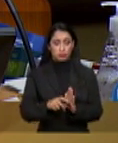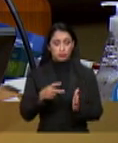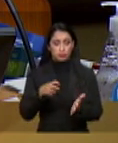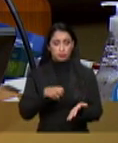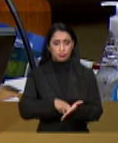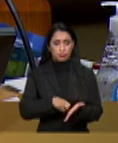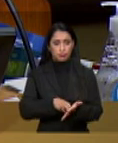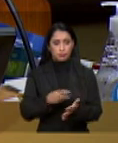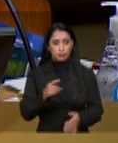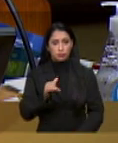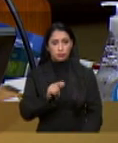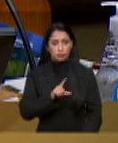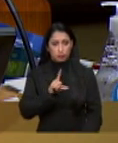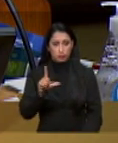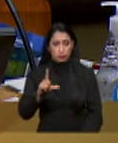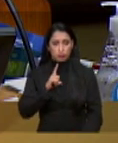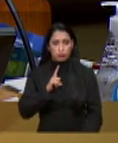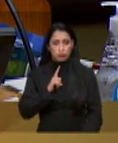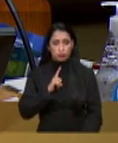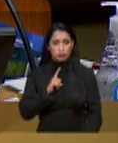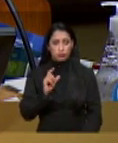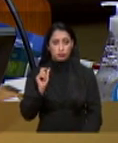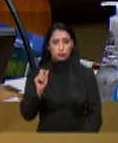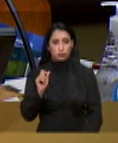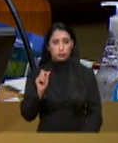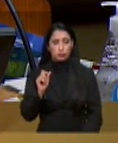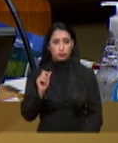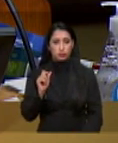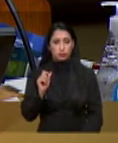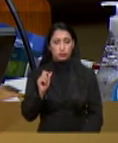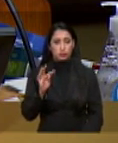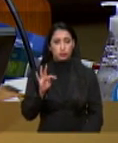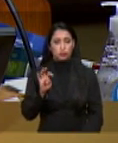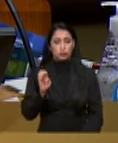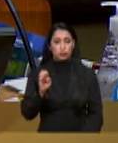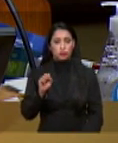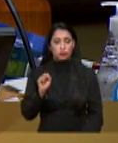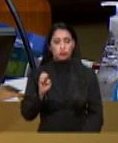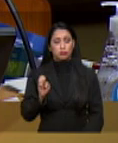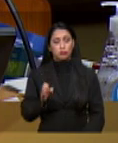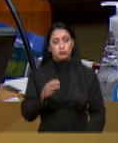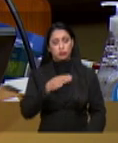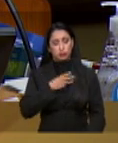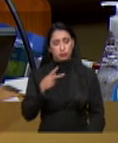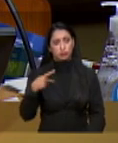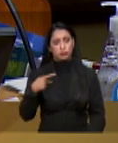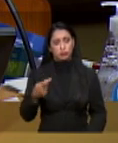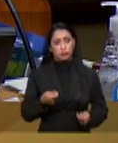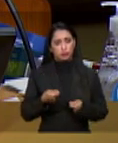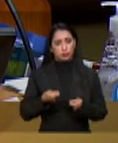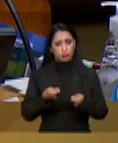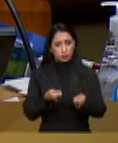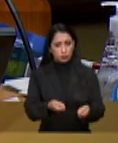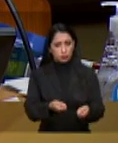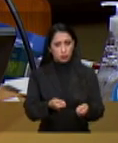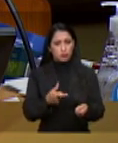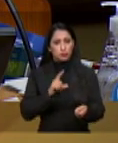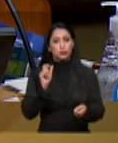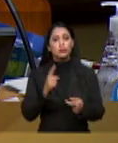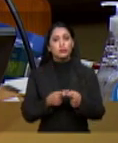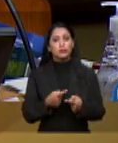penais, em benefício à tese do Ministério Público aqui apresentada. Isso